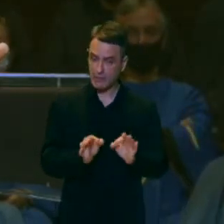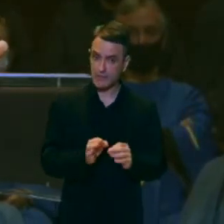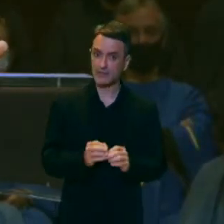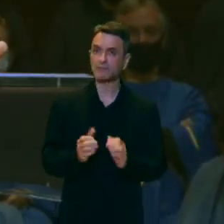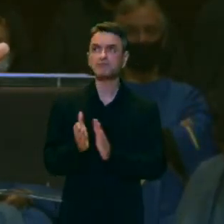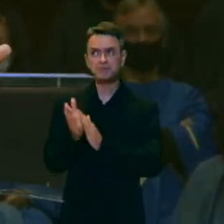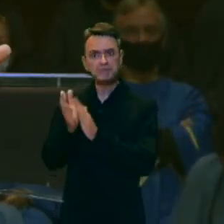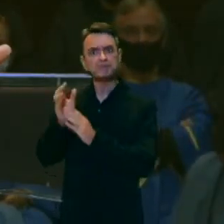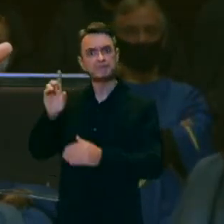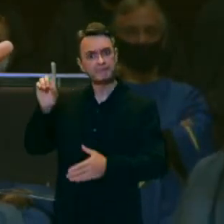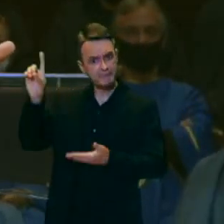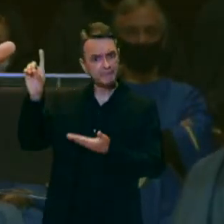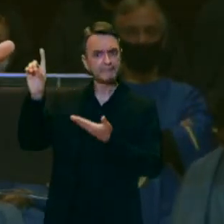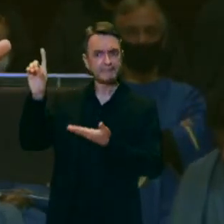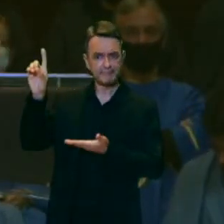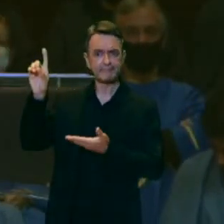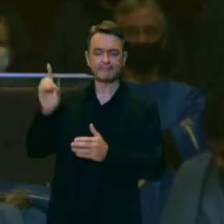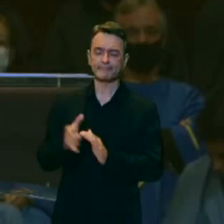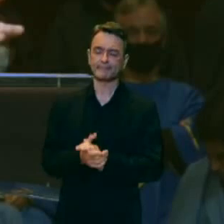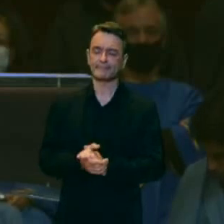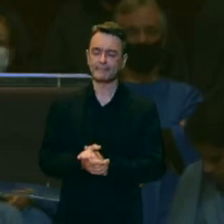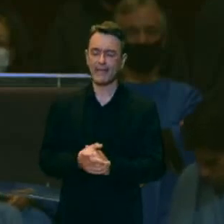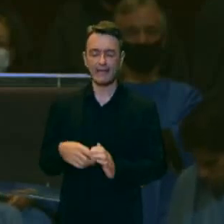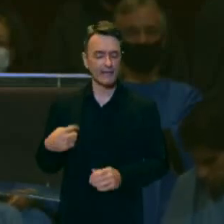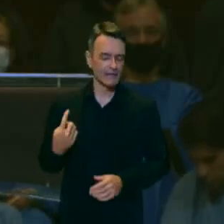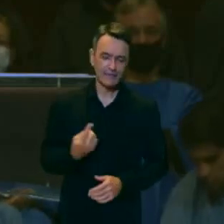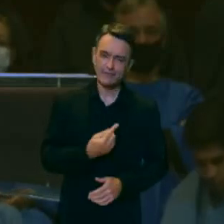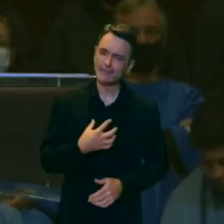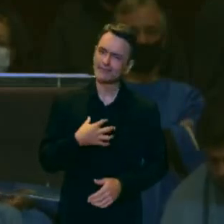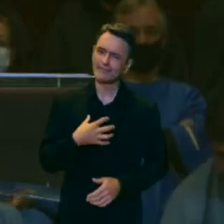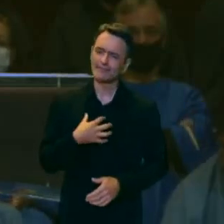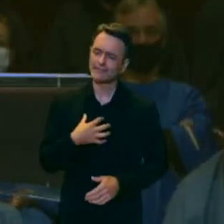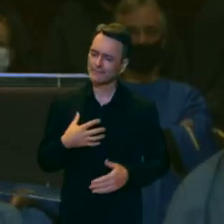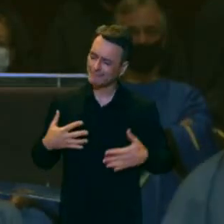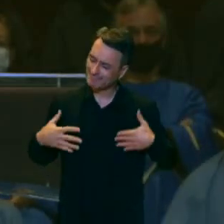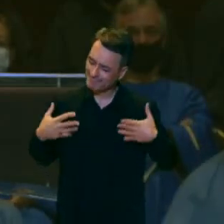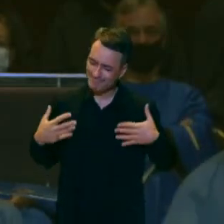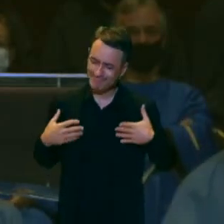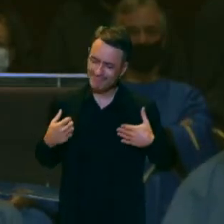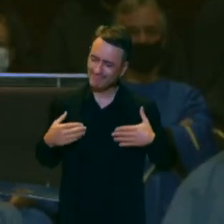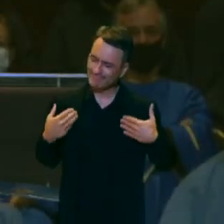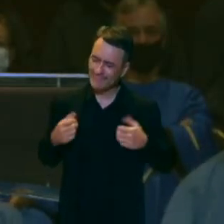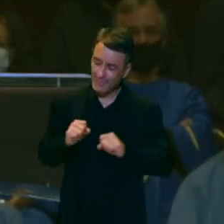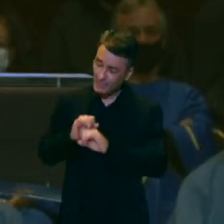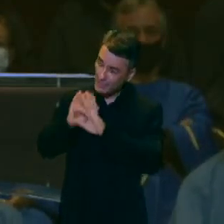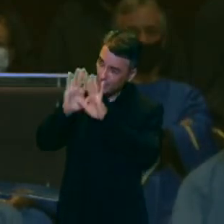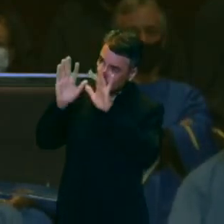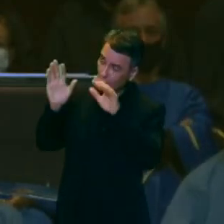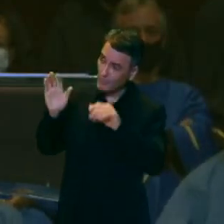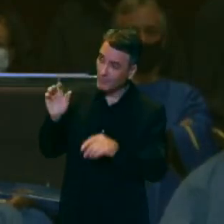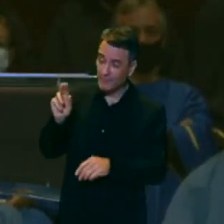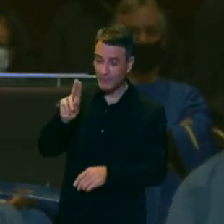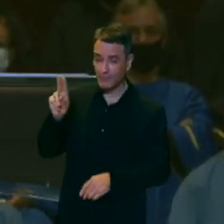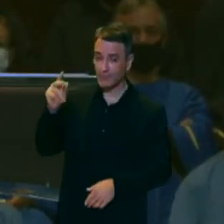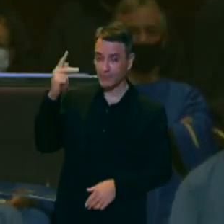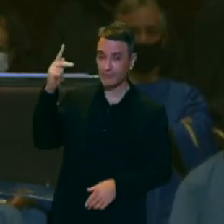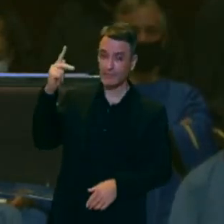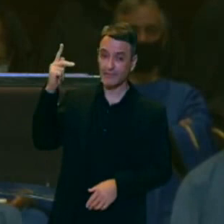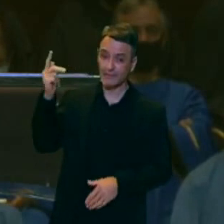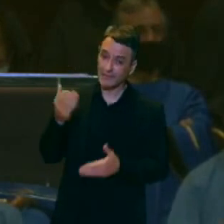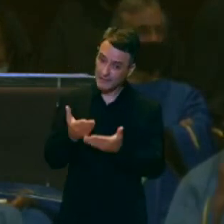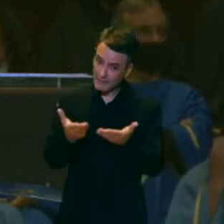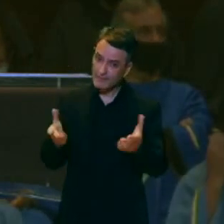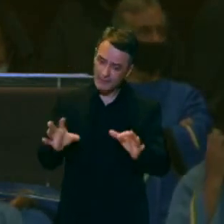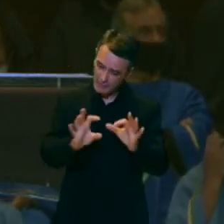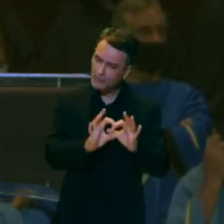não é? Então a gente fica feliz de ver tudo isso e glorifica o nome do Senhor. E você é parte de